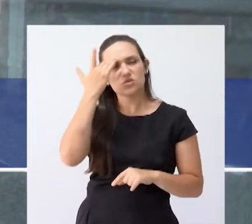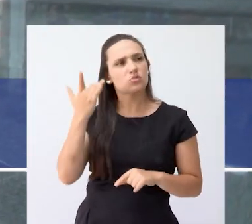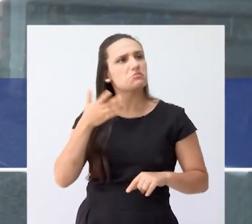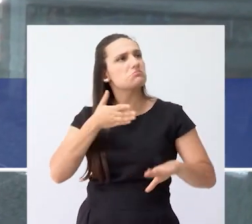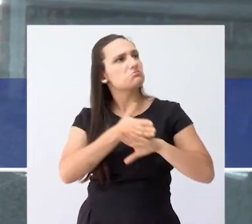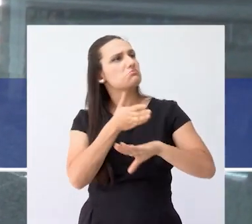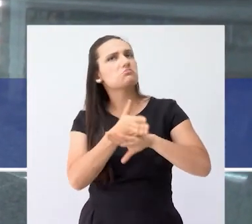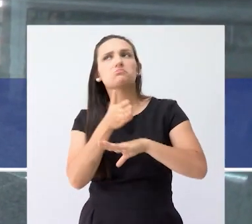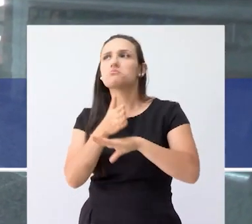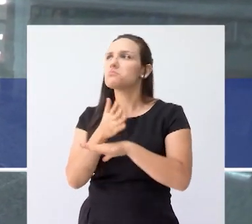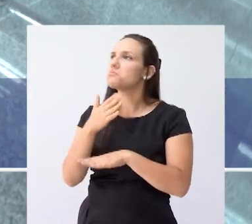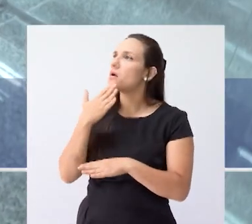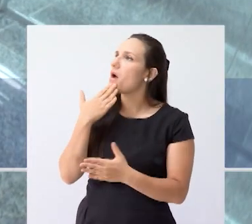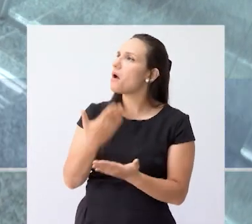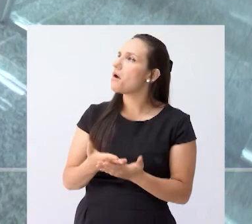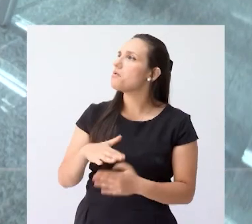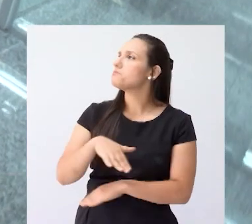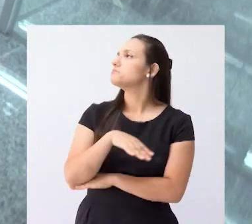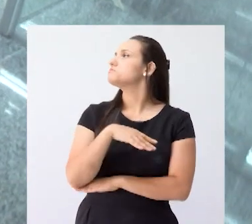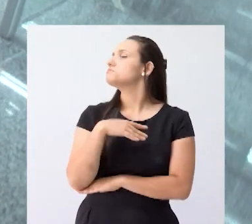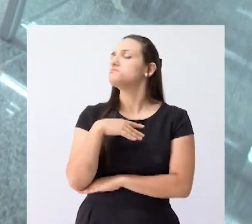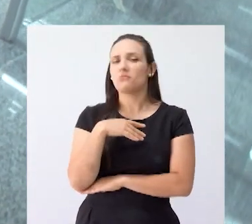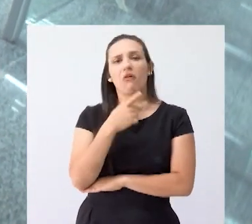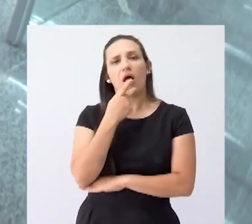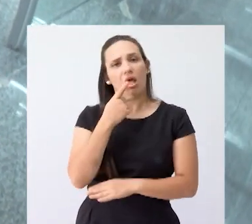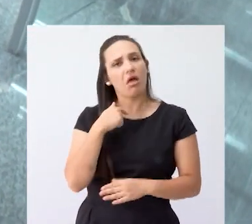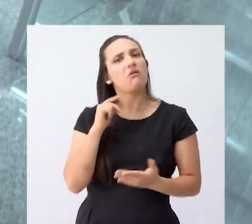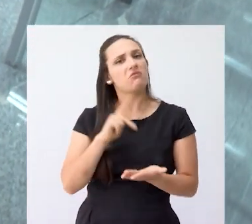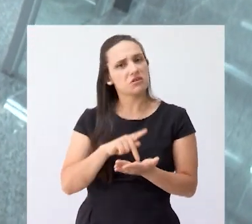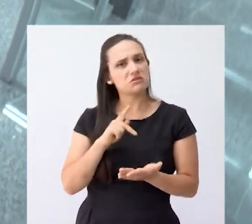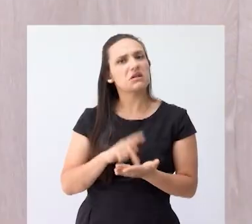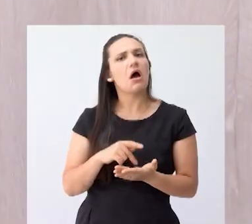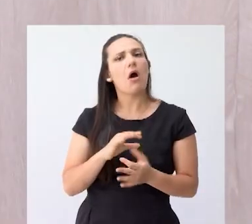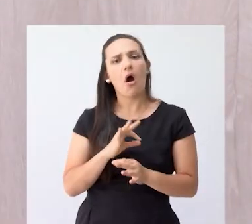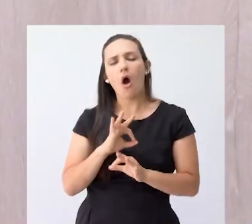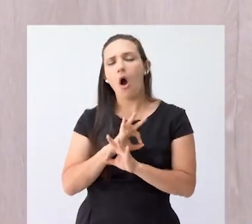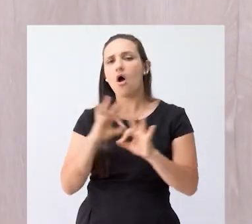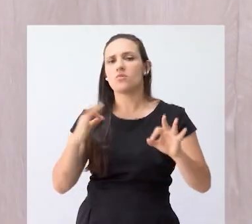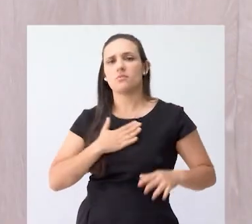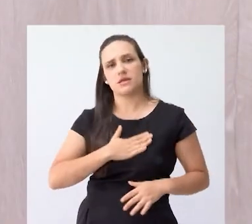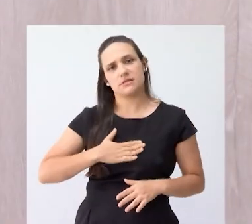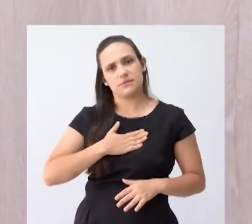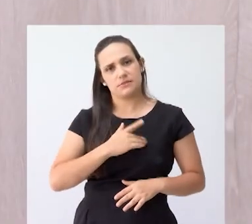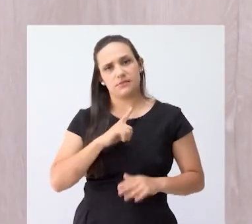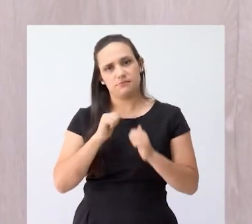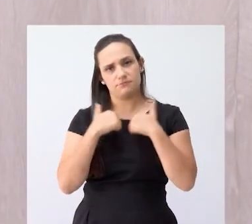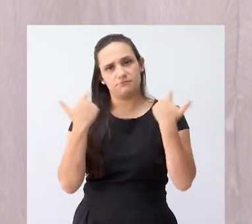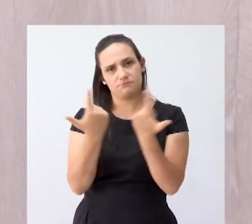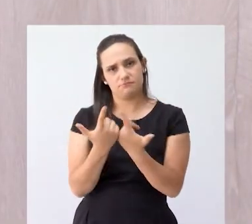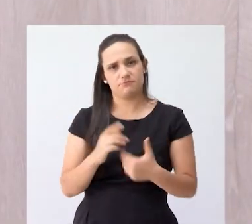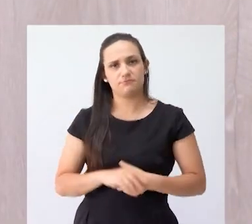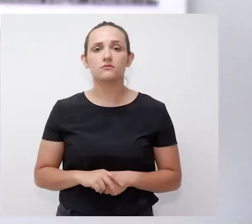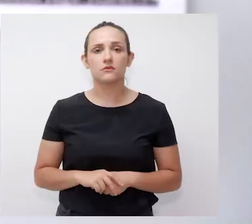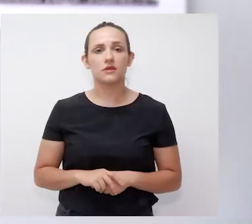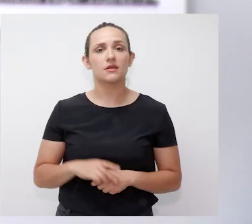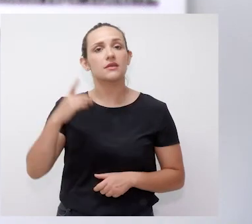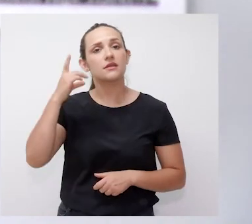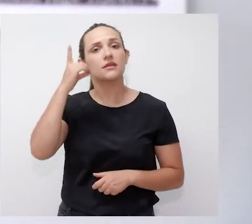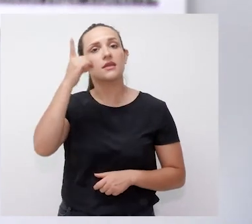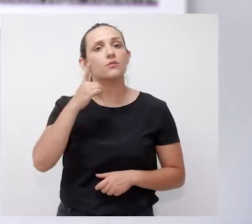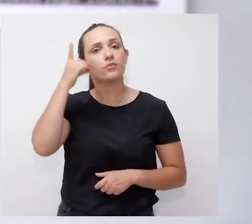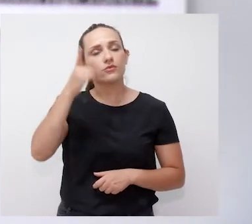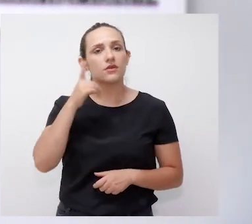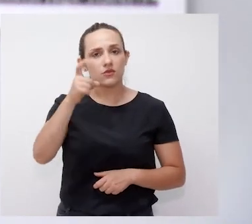novinha, para que as pessoas que aqui vêm nos visitar tenham prazer de entrar na Assembleia Legislativa.